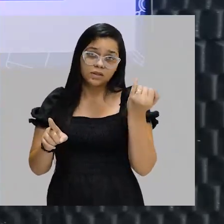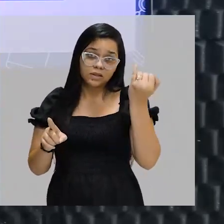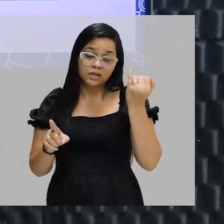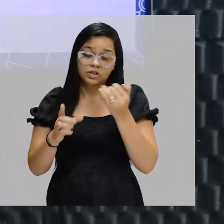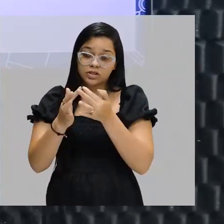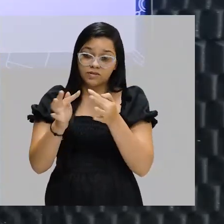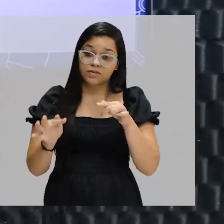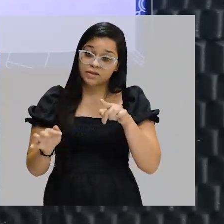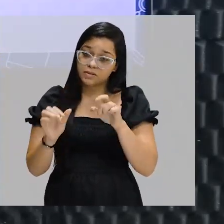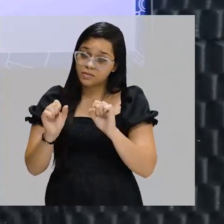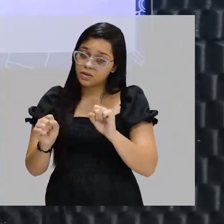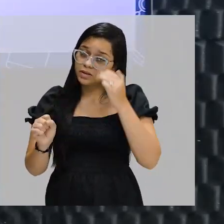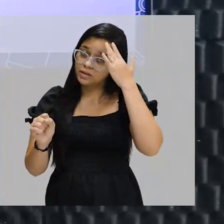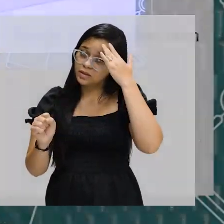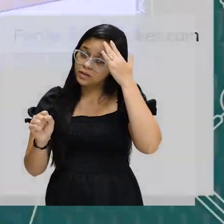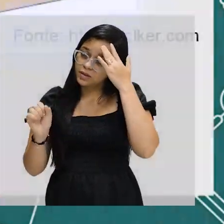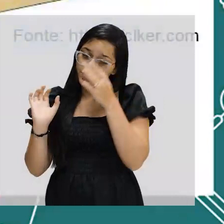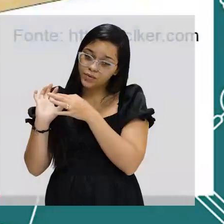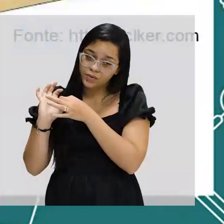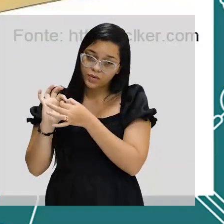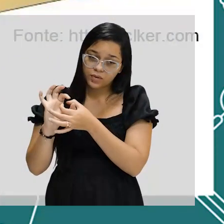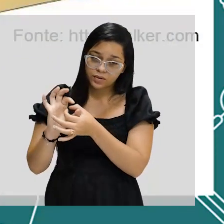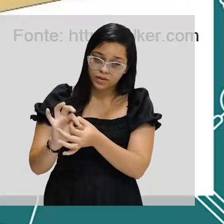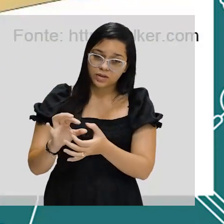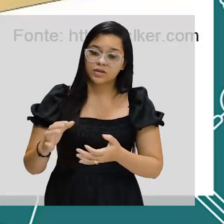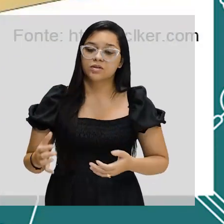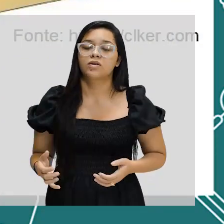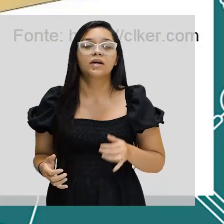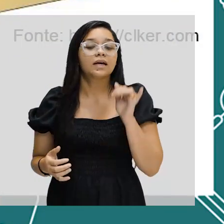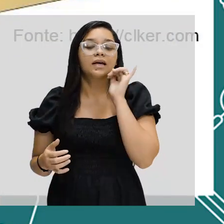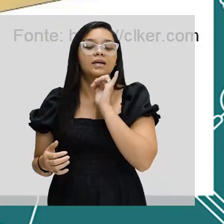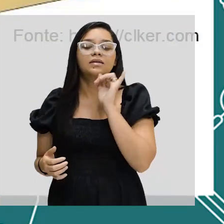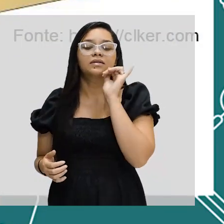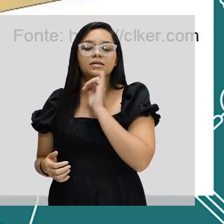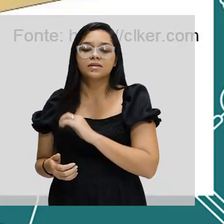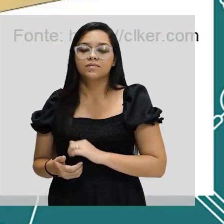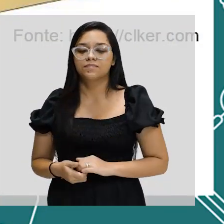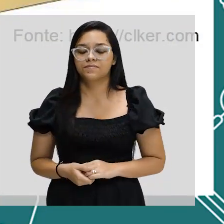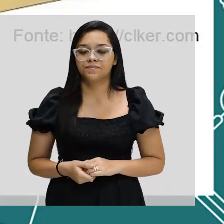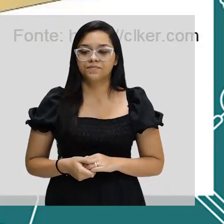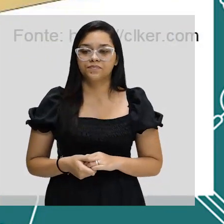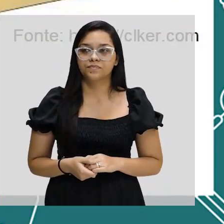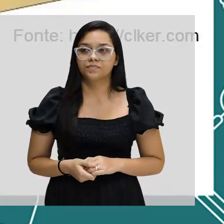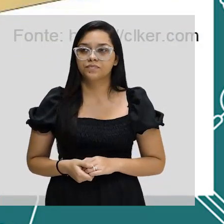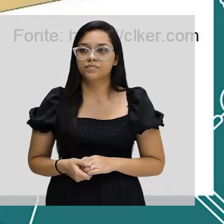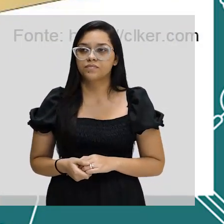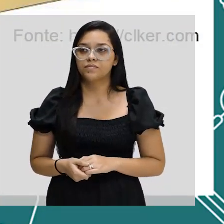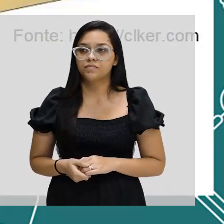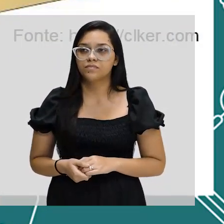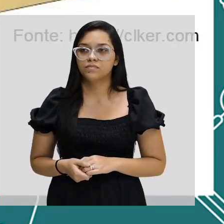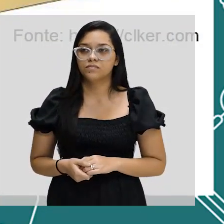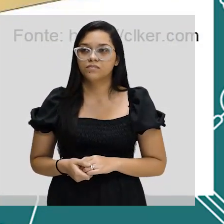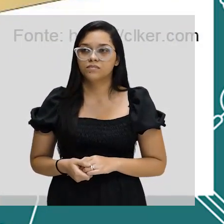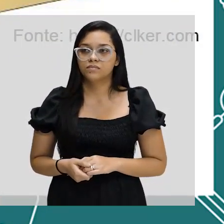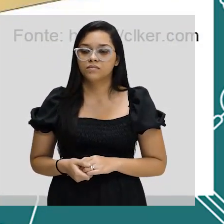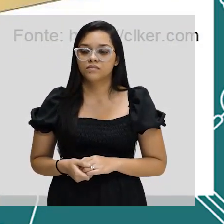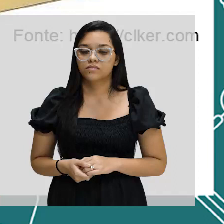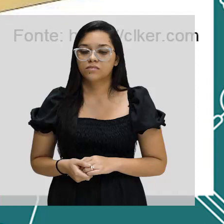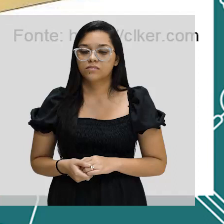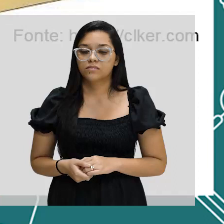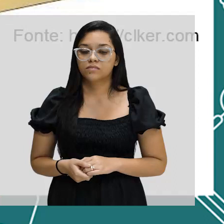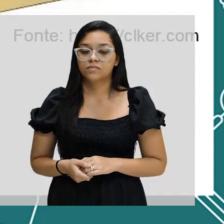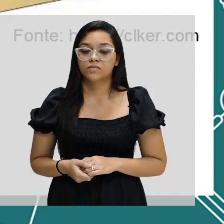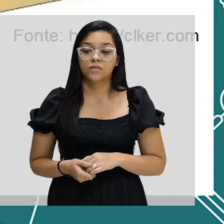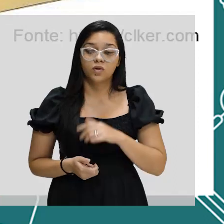essencial para que você entenda o contexto. Olha outros exemplos. O homem que mora aqui é um